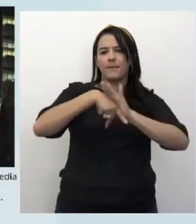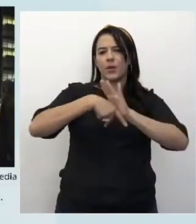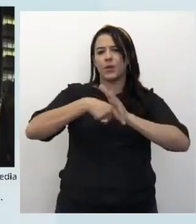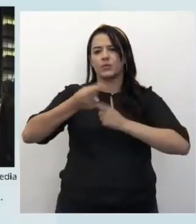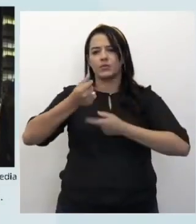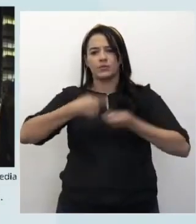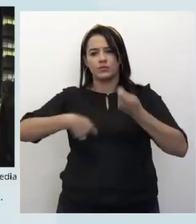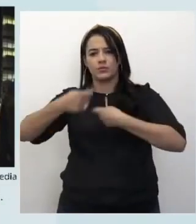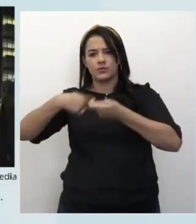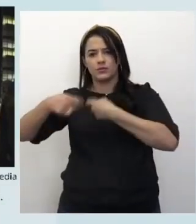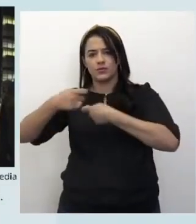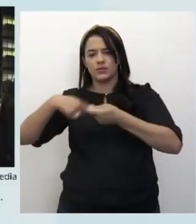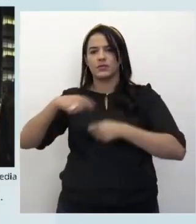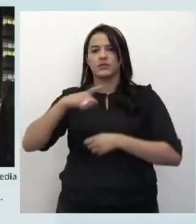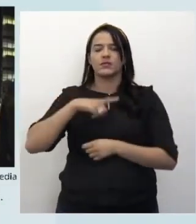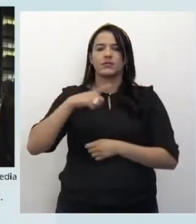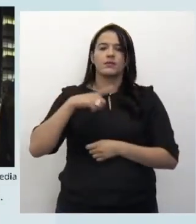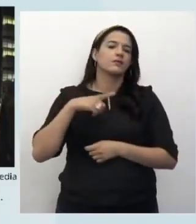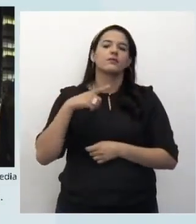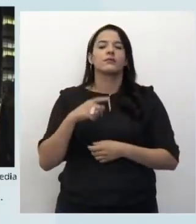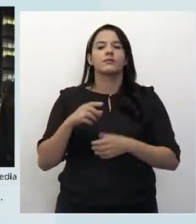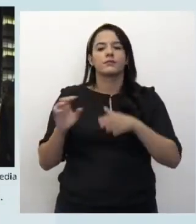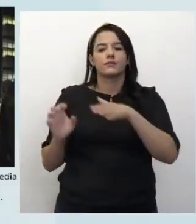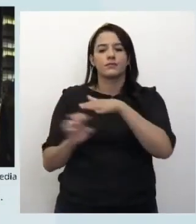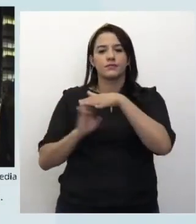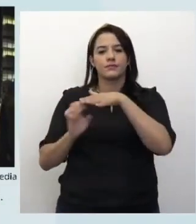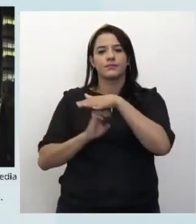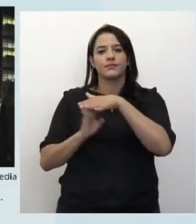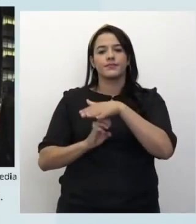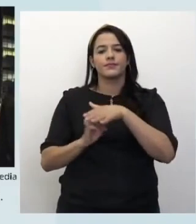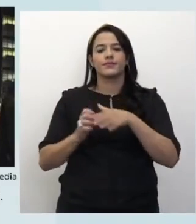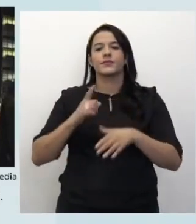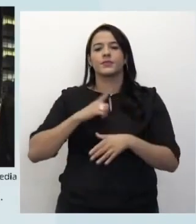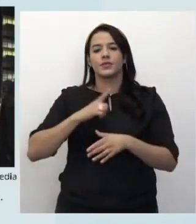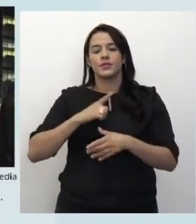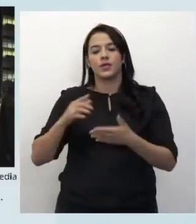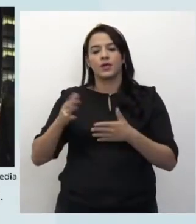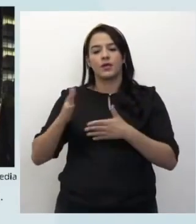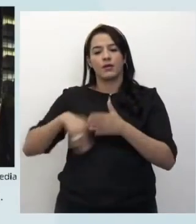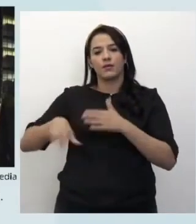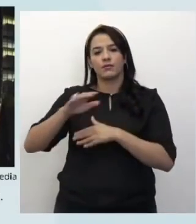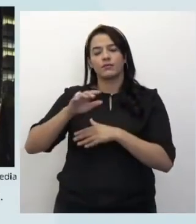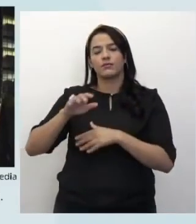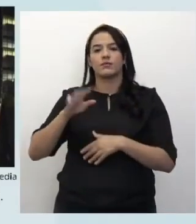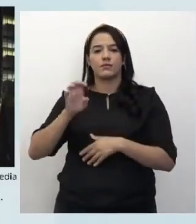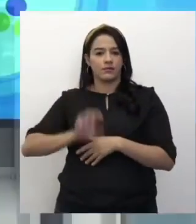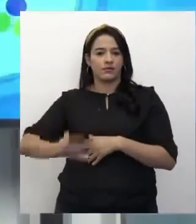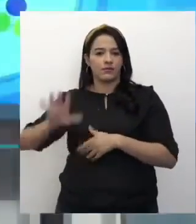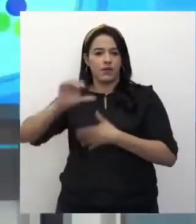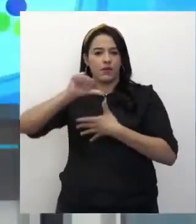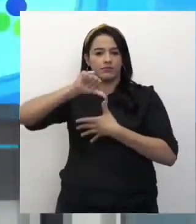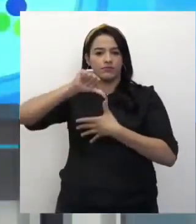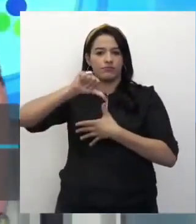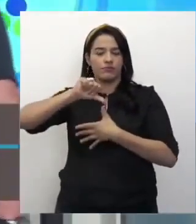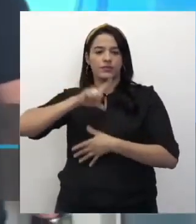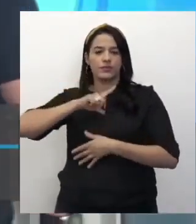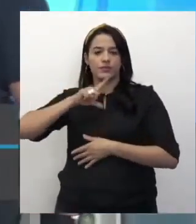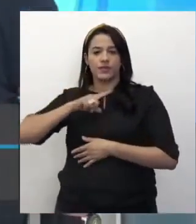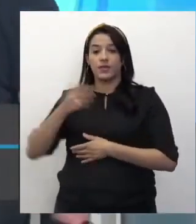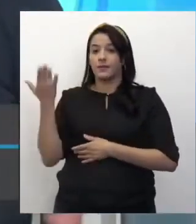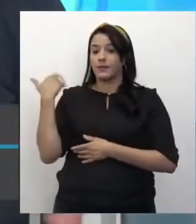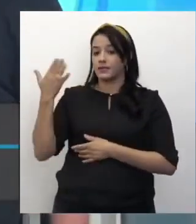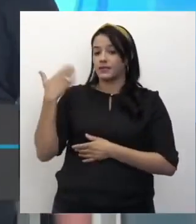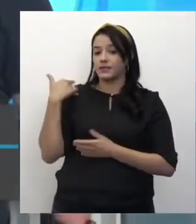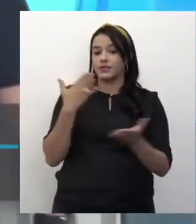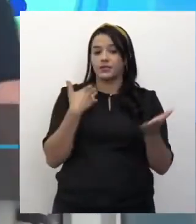como o maior centro financeiro até do Brasil, até inclusive até da América Latina. Mas é interessante que a gente estava até discutindo na aula